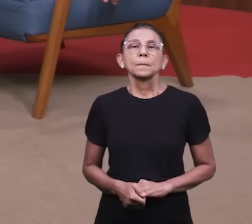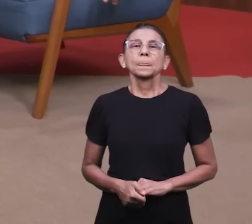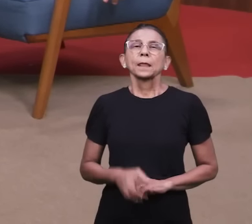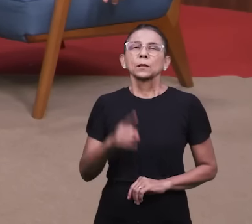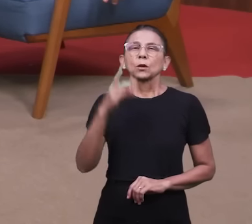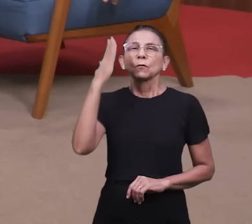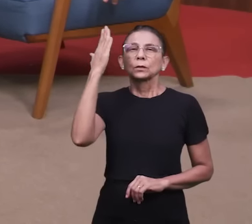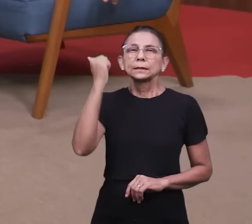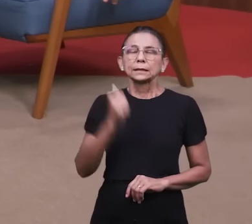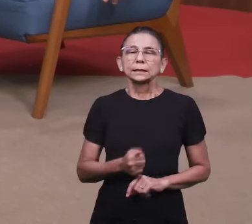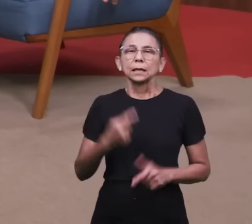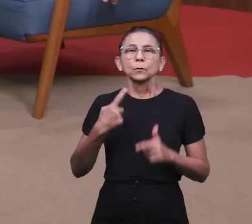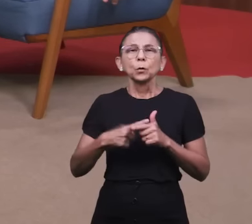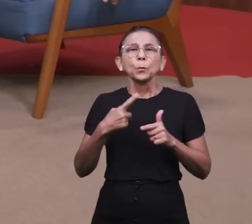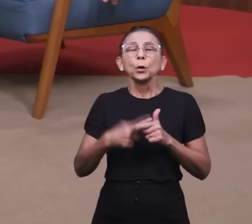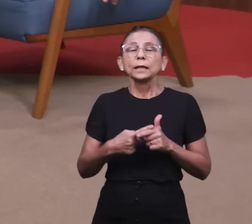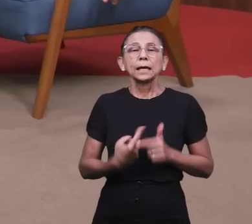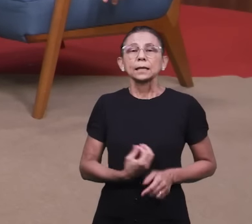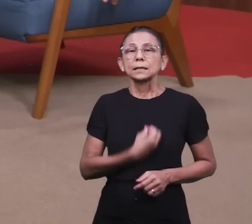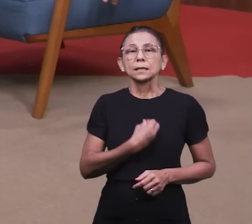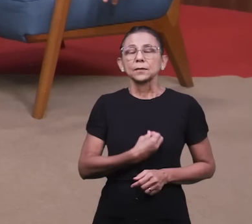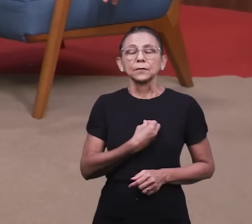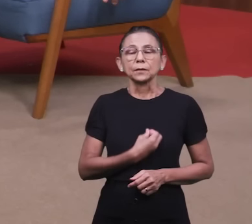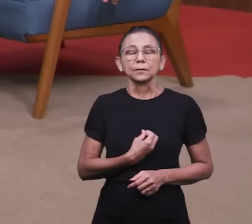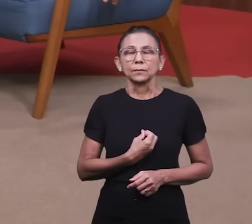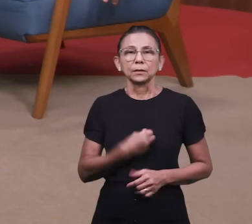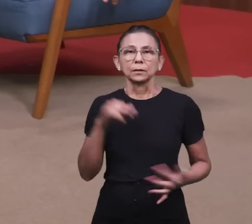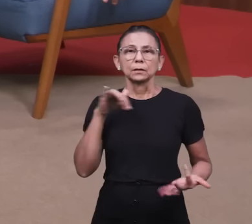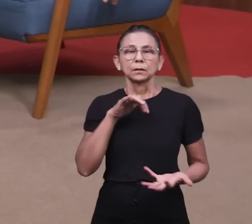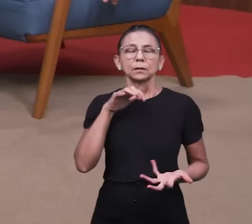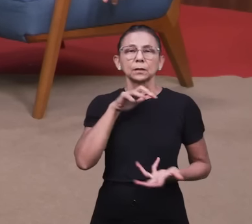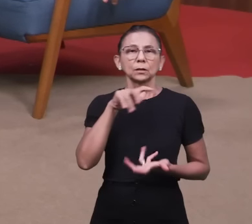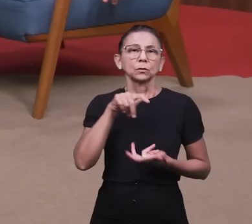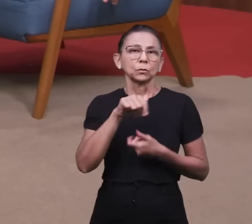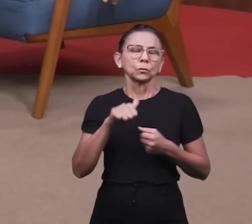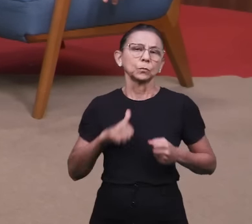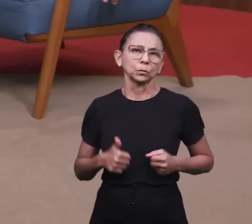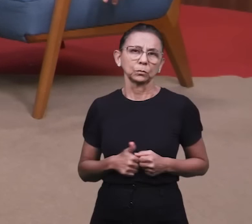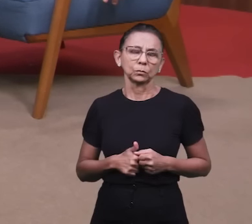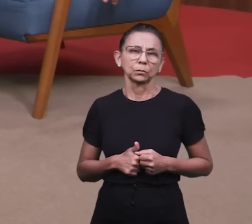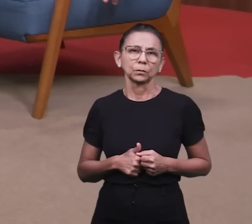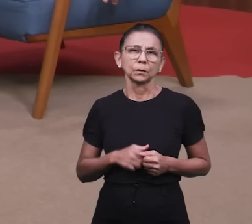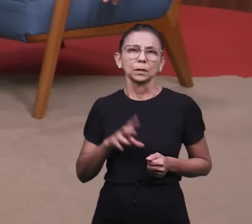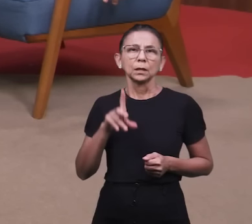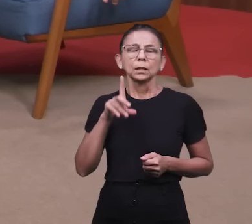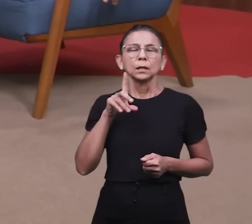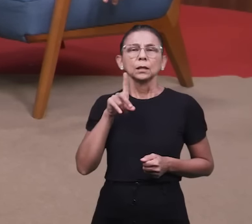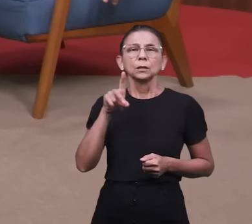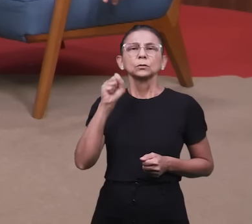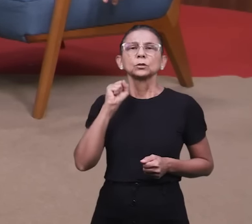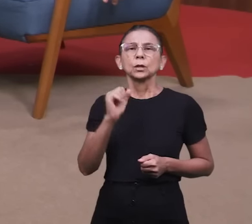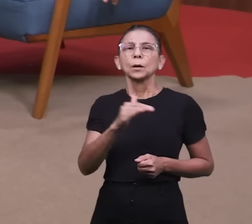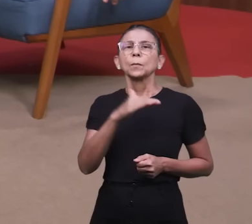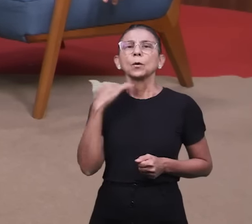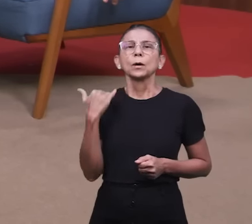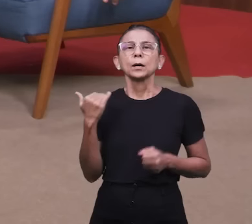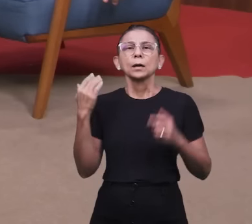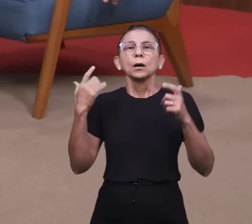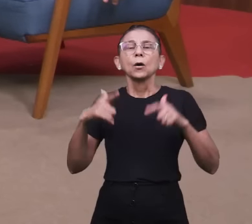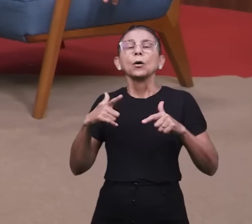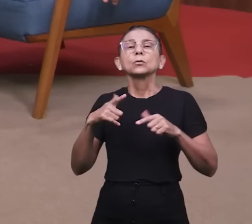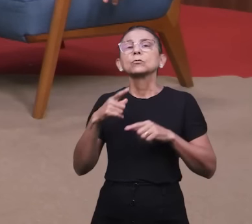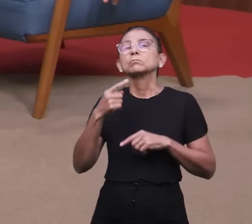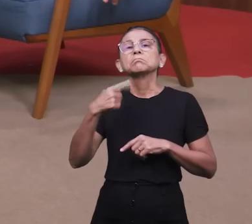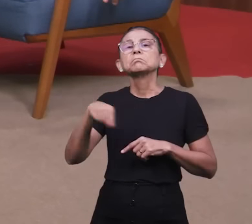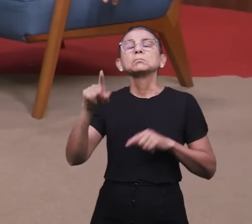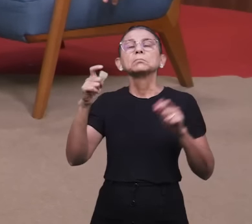onde você vai ver o destino né eu destino que é fundamental e e a doutrina tem um papel fundamental